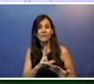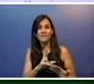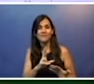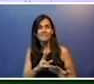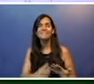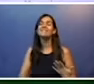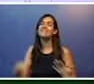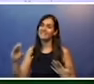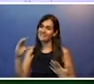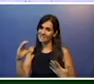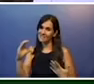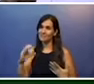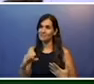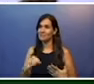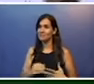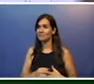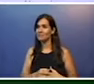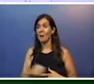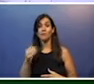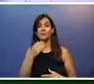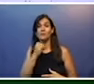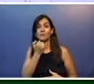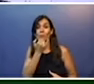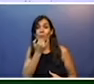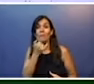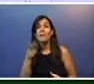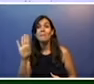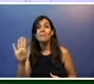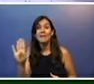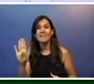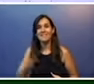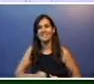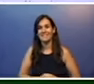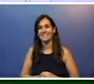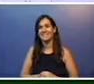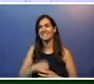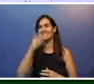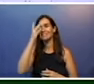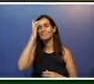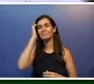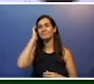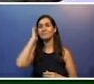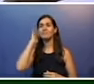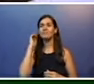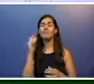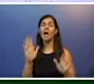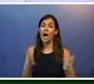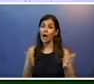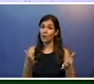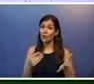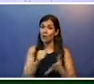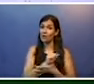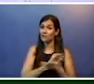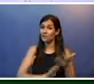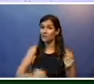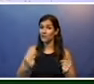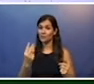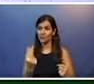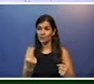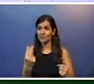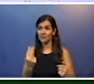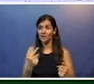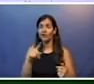É a alternativa B. Certo? Agora vamos lá para o 2. Indique com um